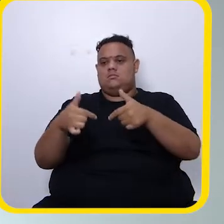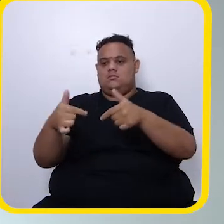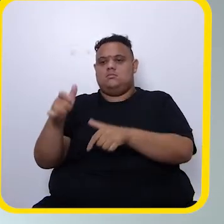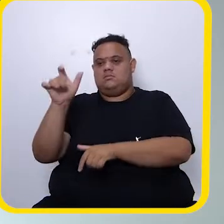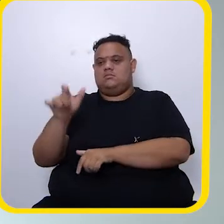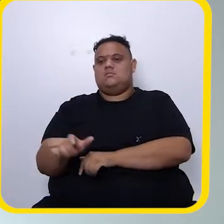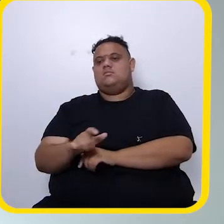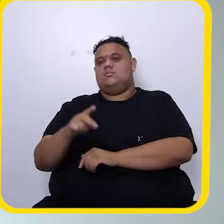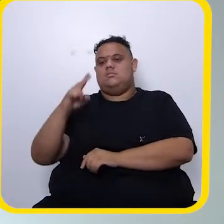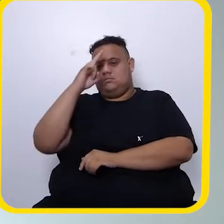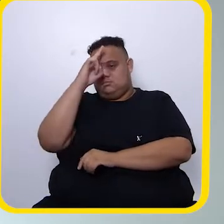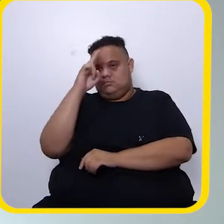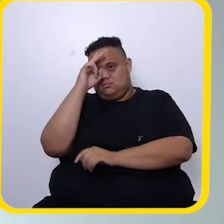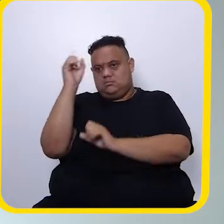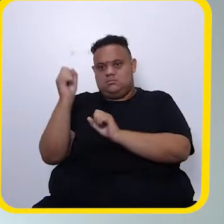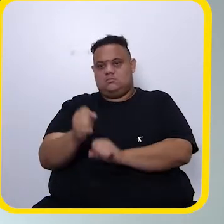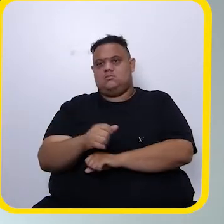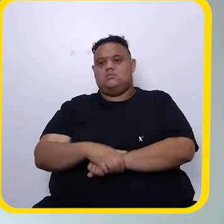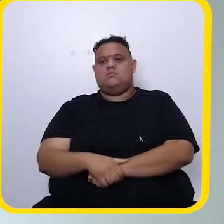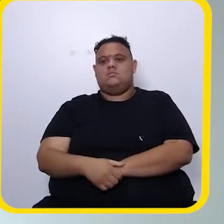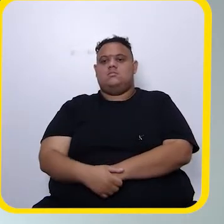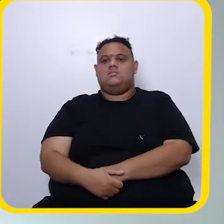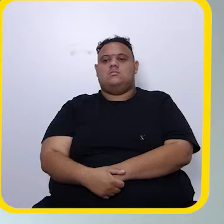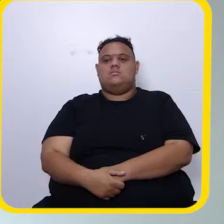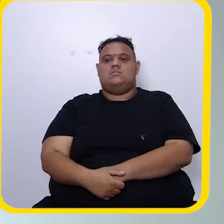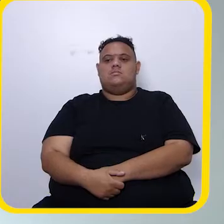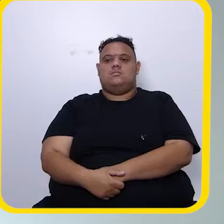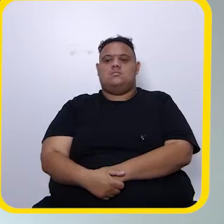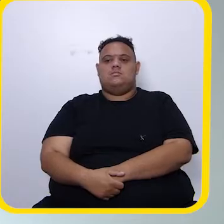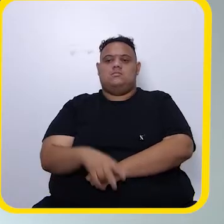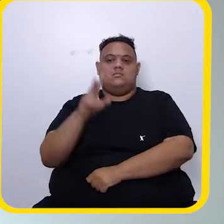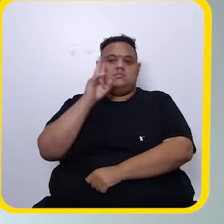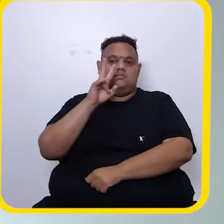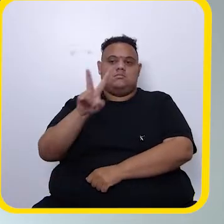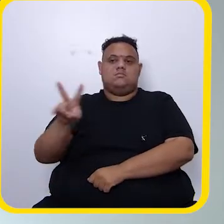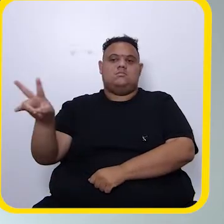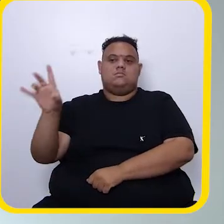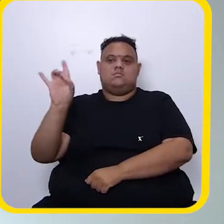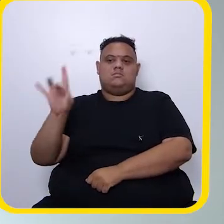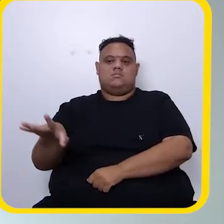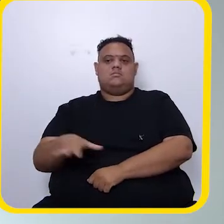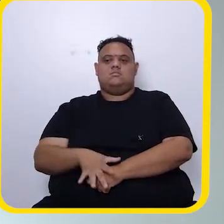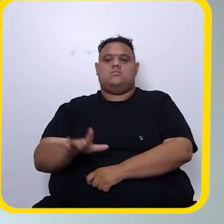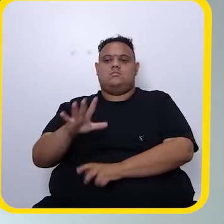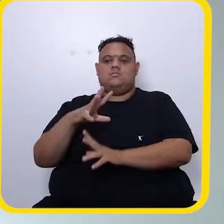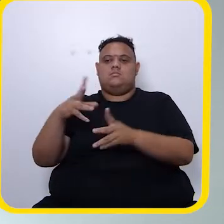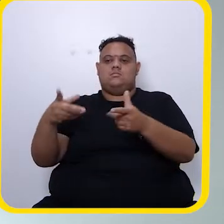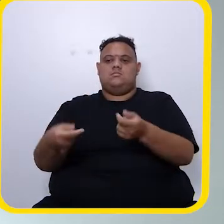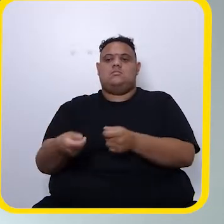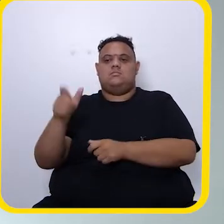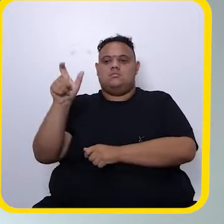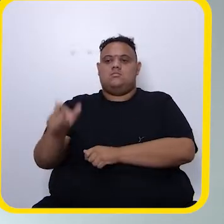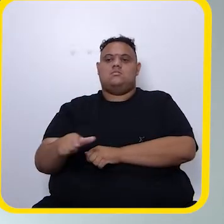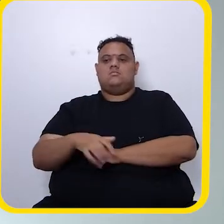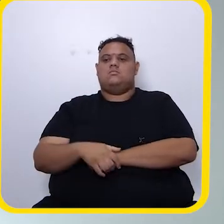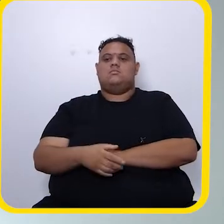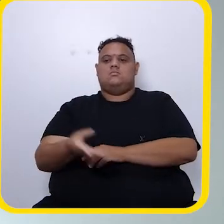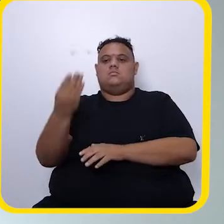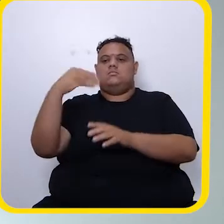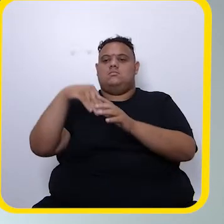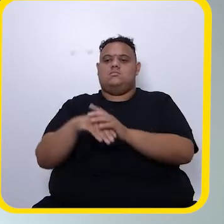ali armadamente pelo poder. Então, olha só, né, como é dinâmico toda essa